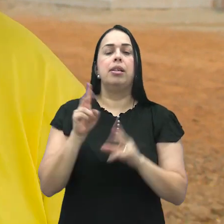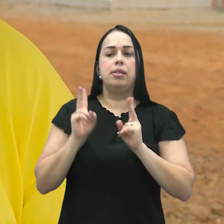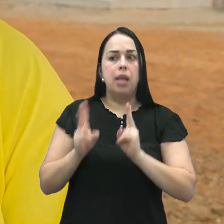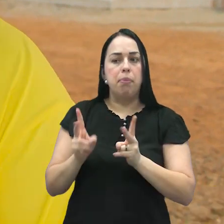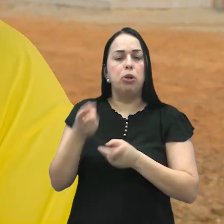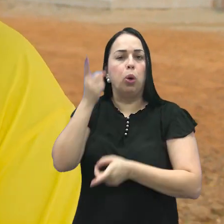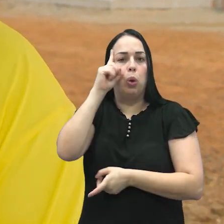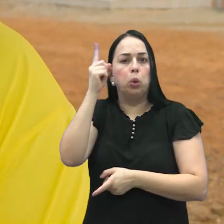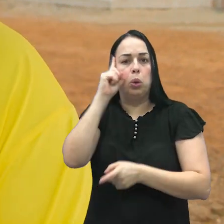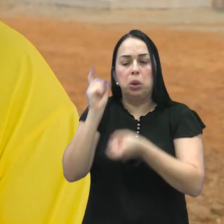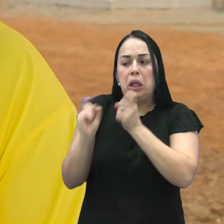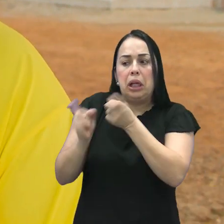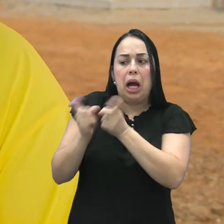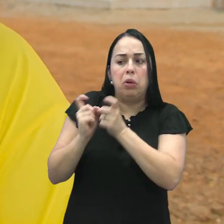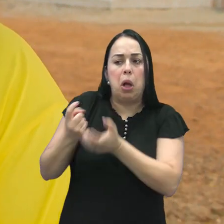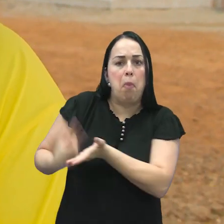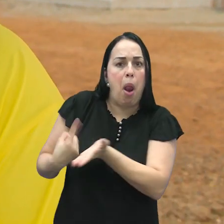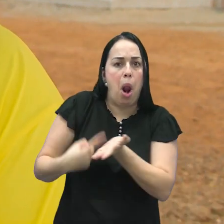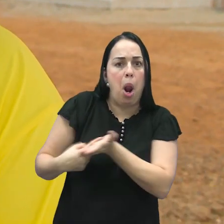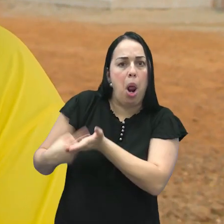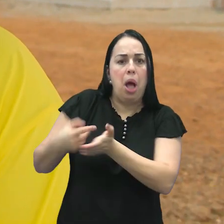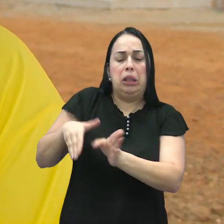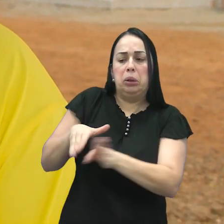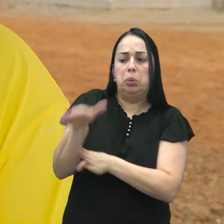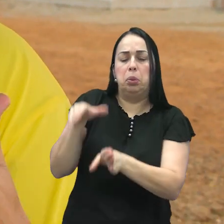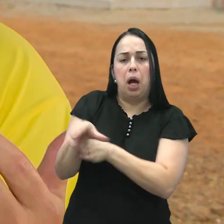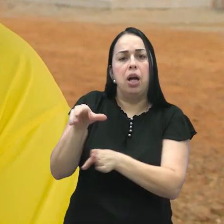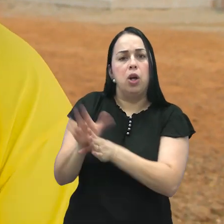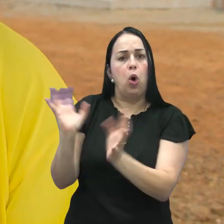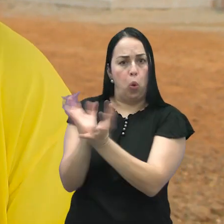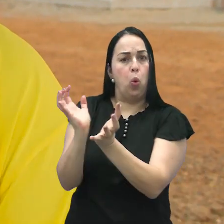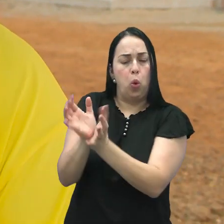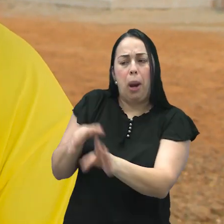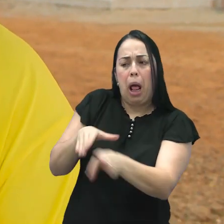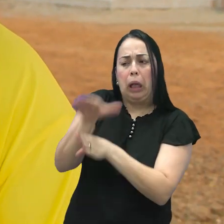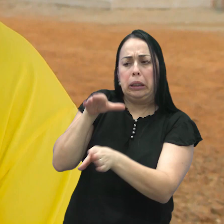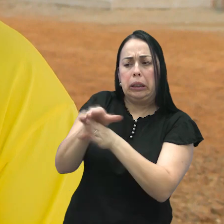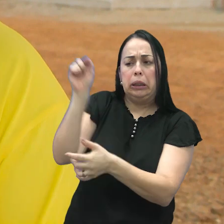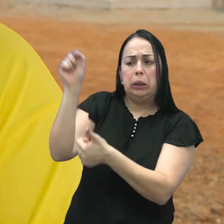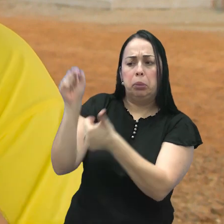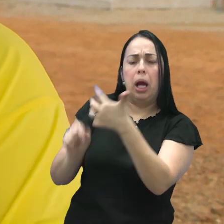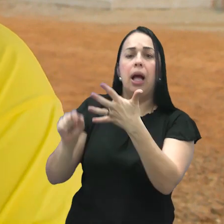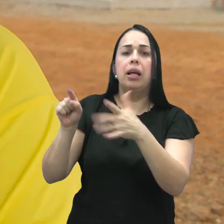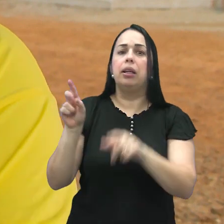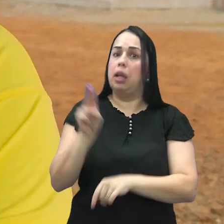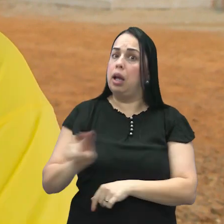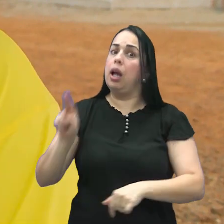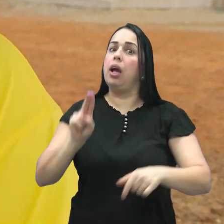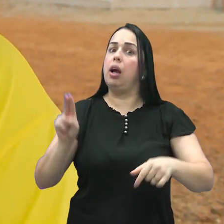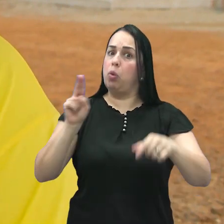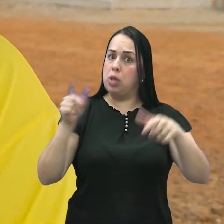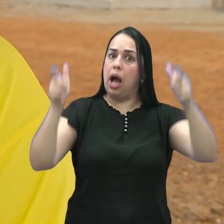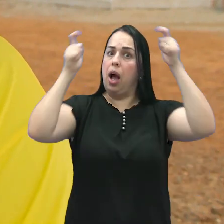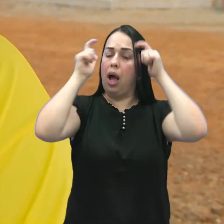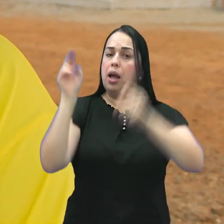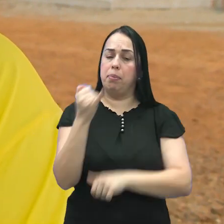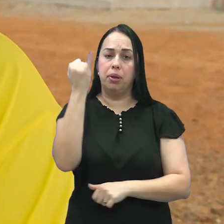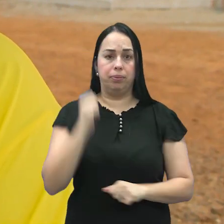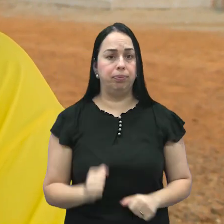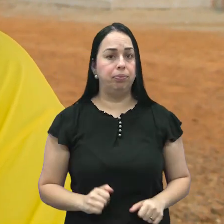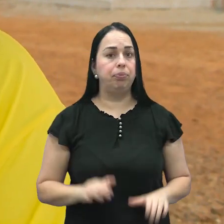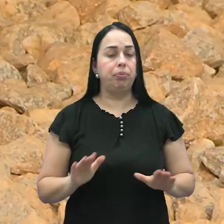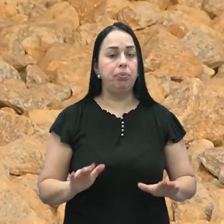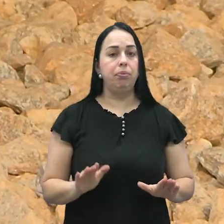Inclusive nós temos aí as reuniões diárias, aí as matinais, onde é orientada e o time né, a importância do uso aí